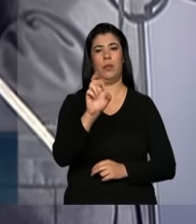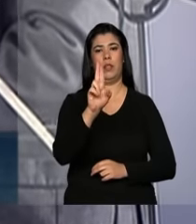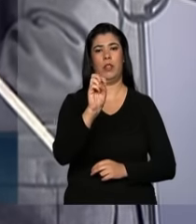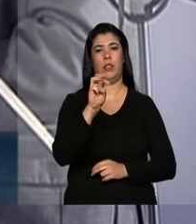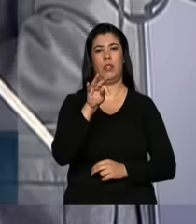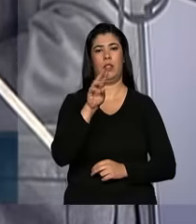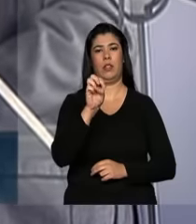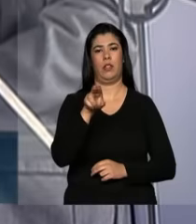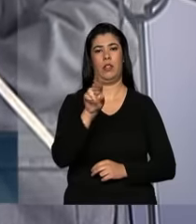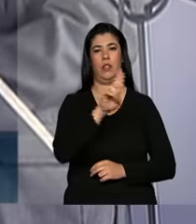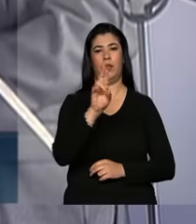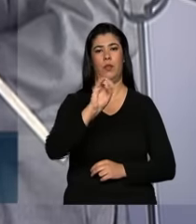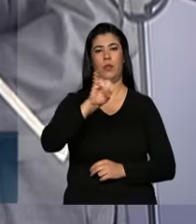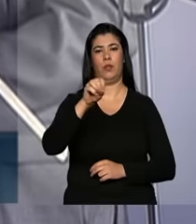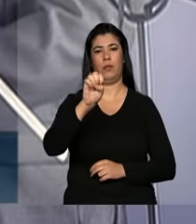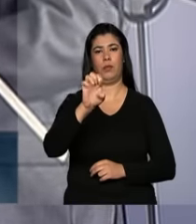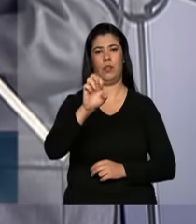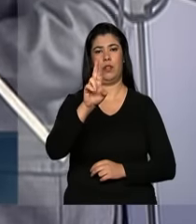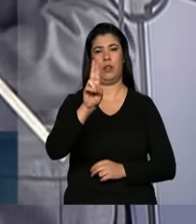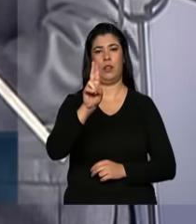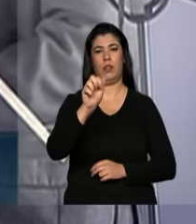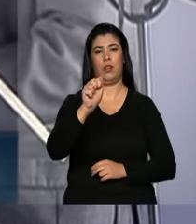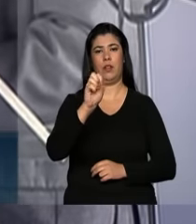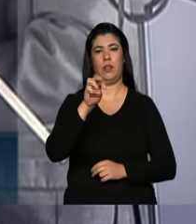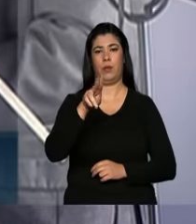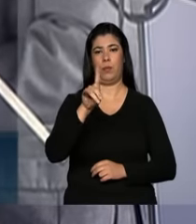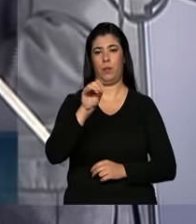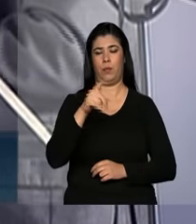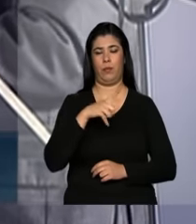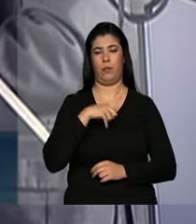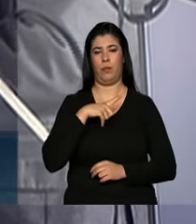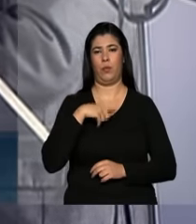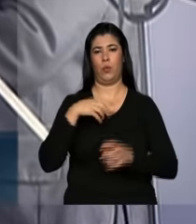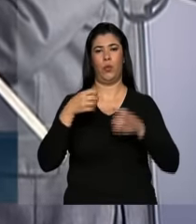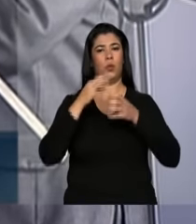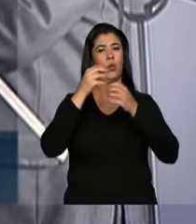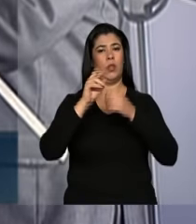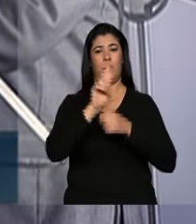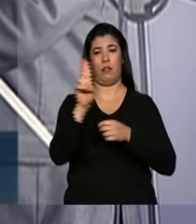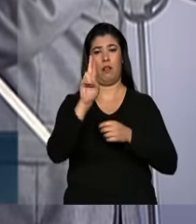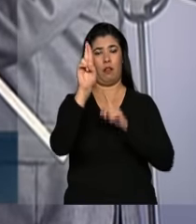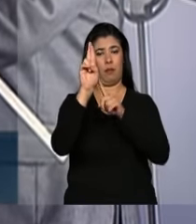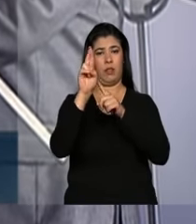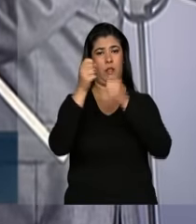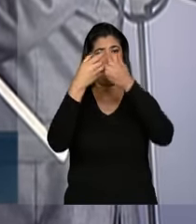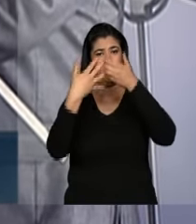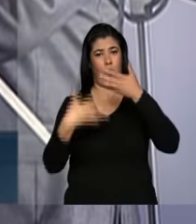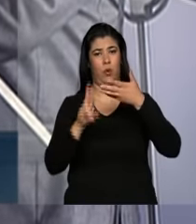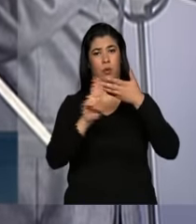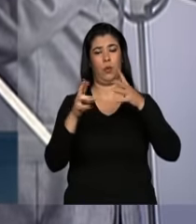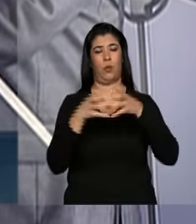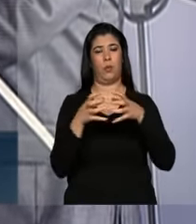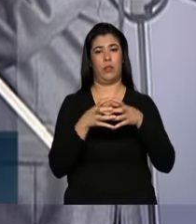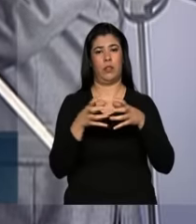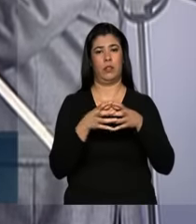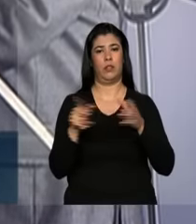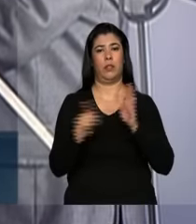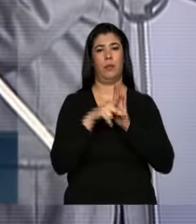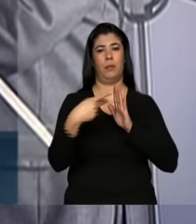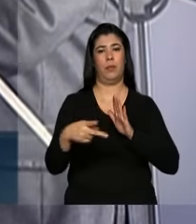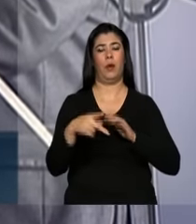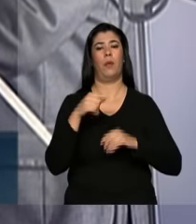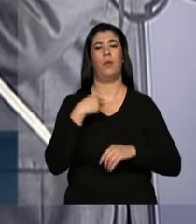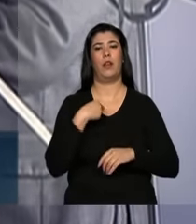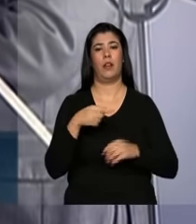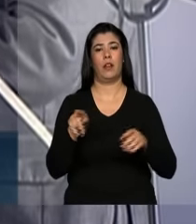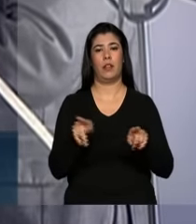gente cumprimenta toda a equipe da superintendência e da agência aqui de Juazeiro. Quero cumprimentar